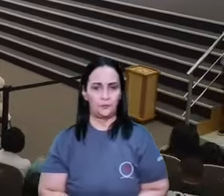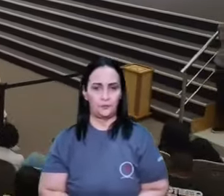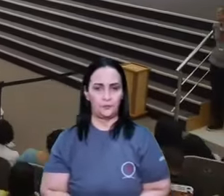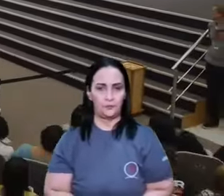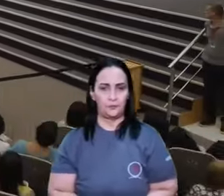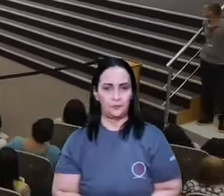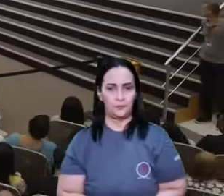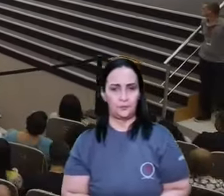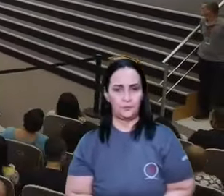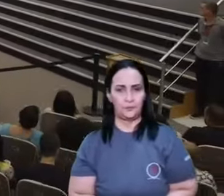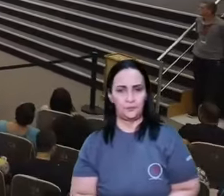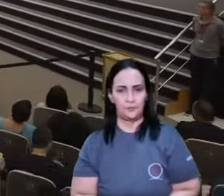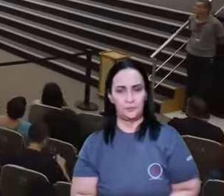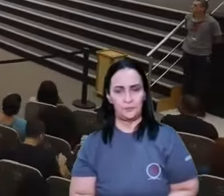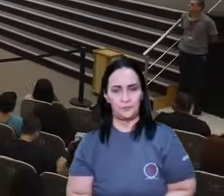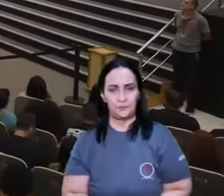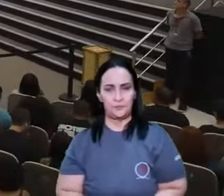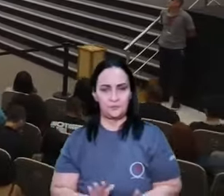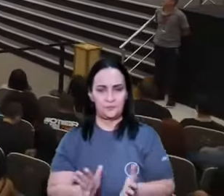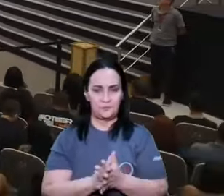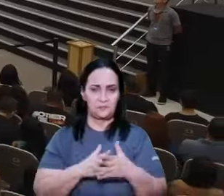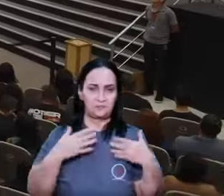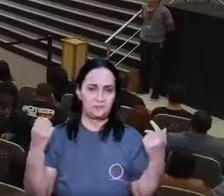glória a Deus